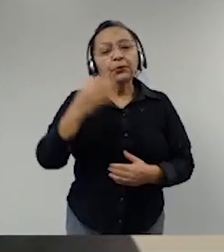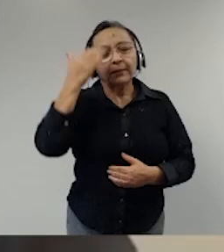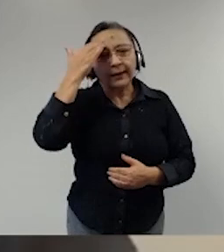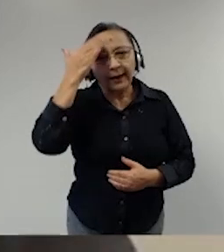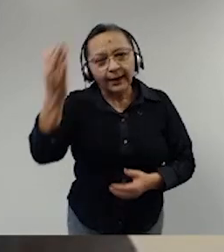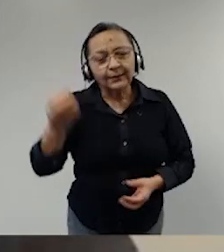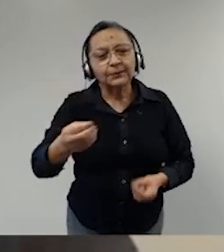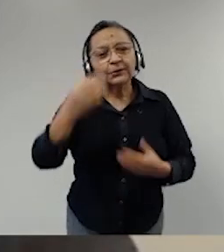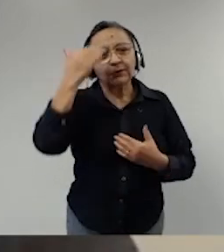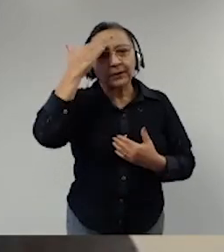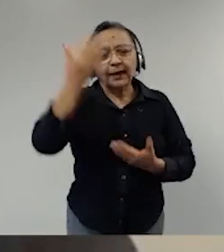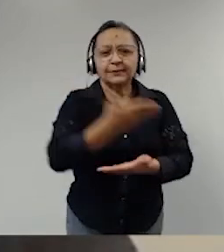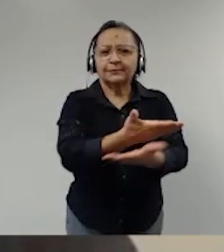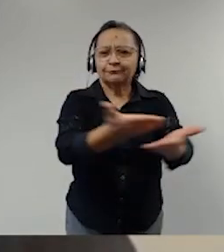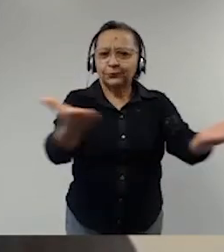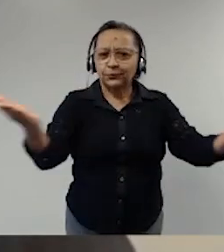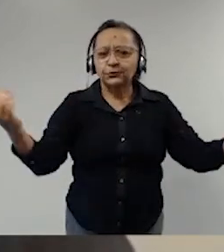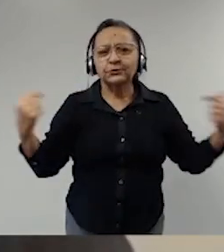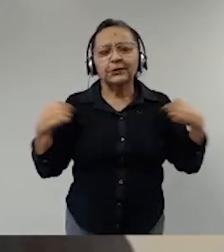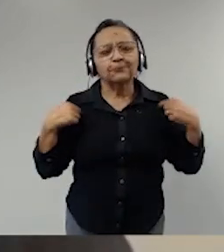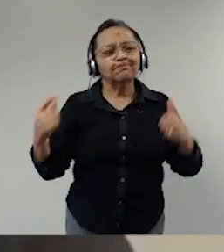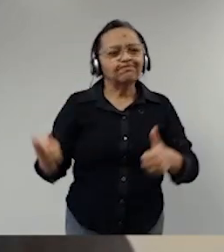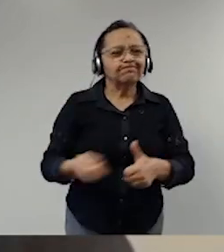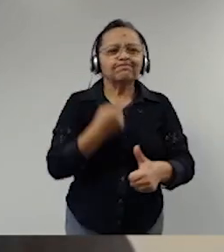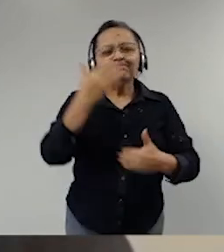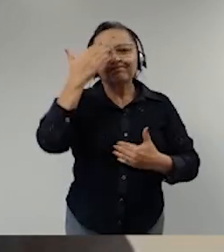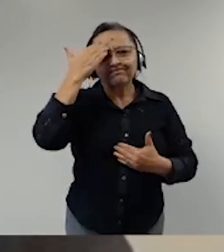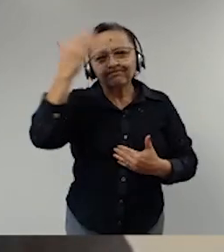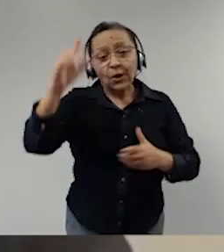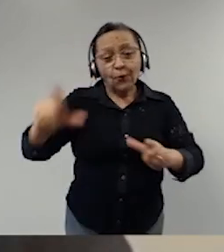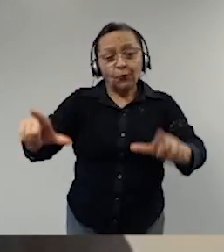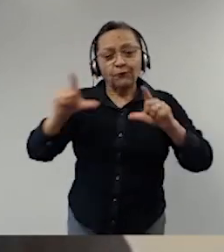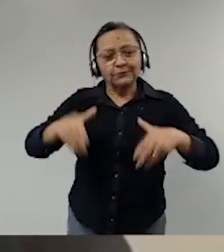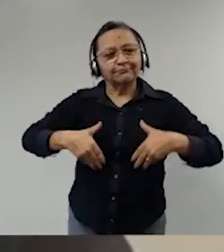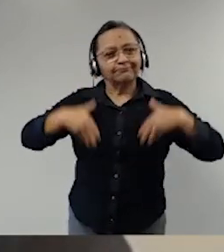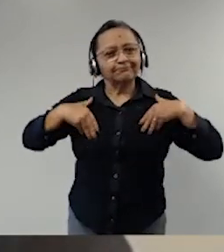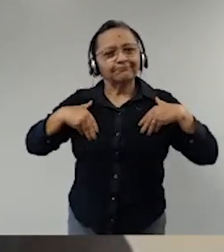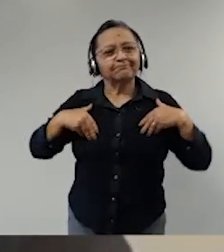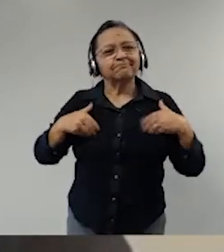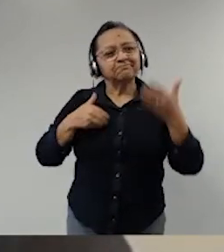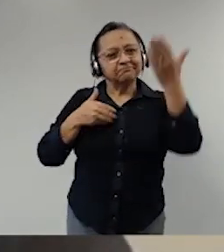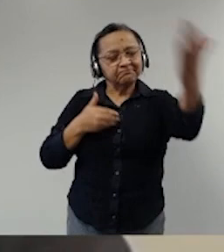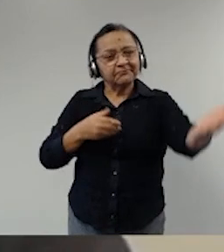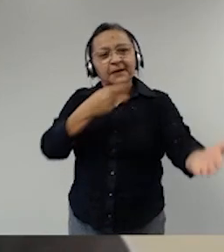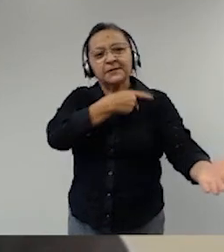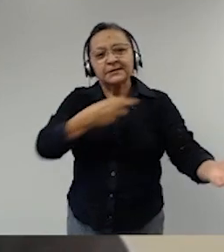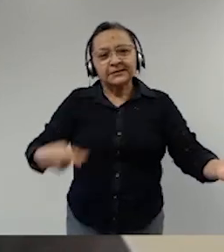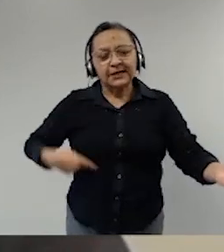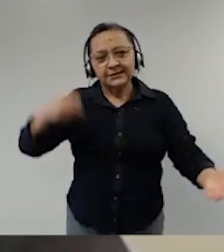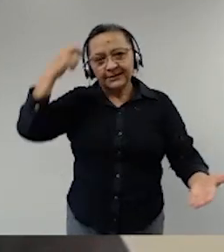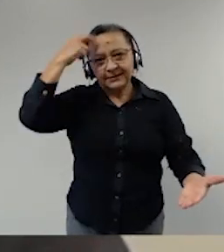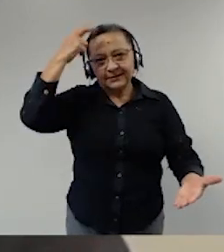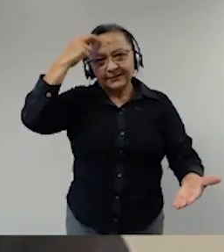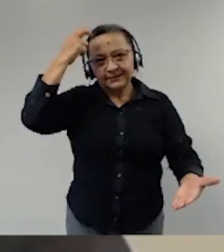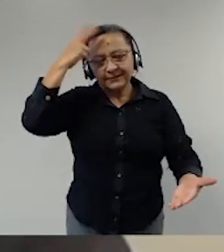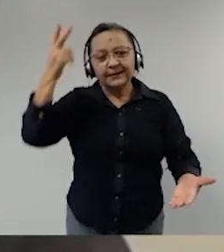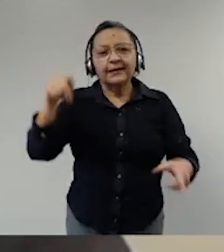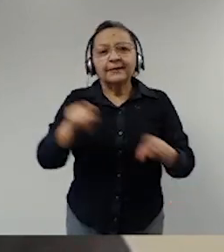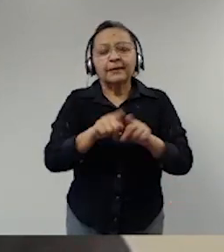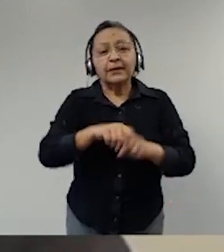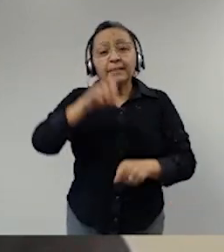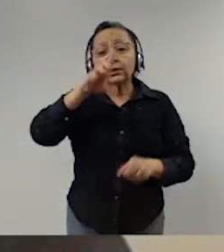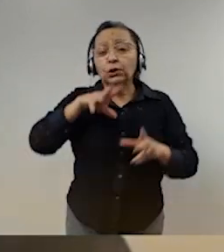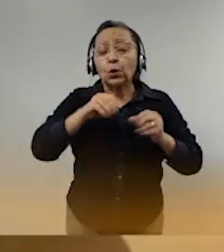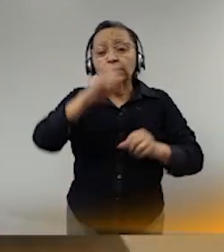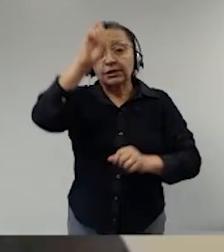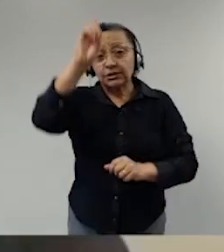Muito obrigado a todos. Queria agradecer o honroso convite também ao Presidente da Ordem dos Advogados do Brasil e à